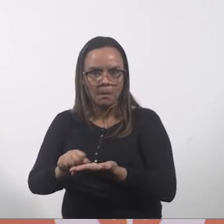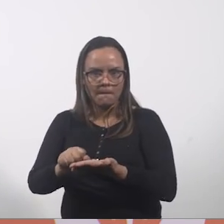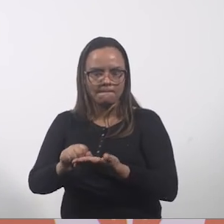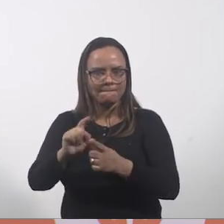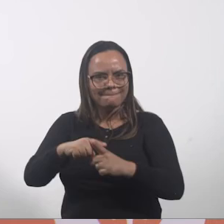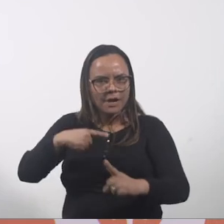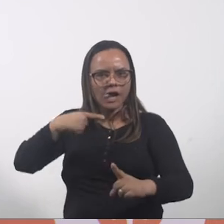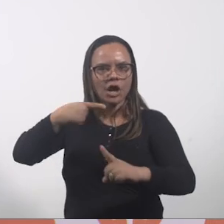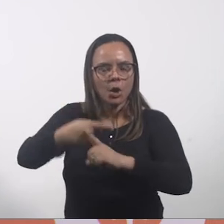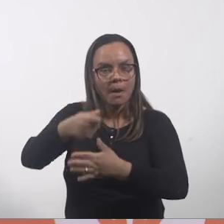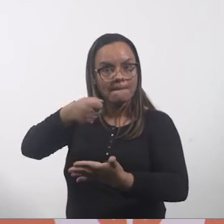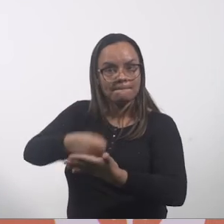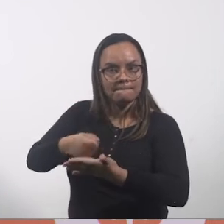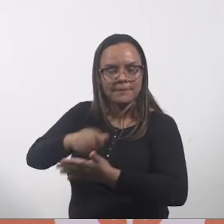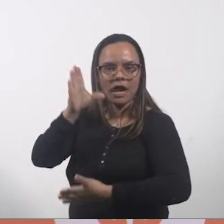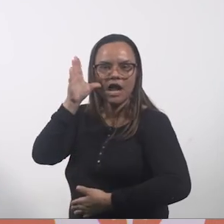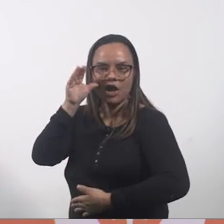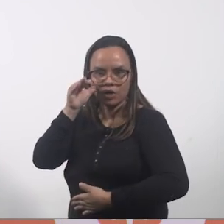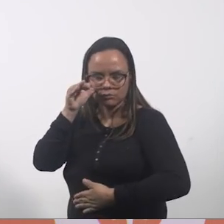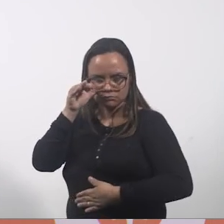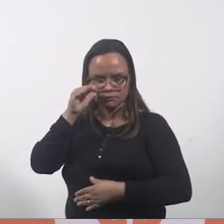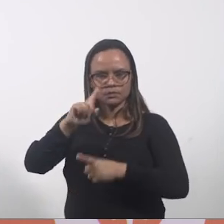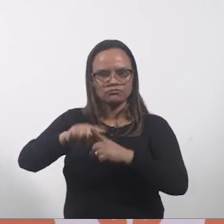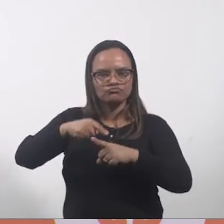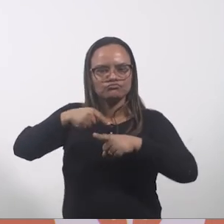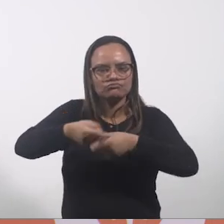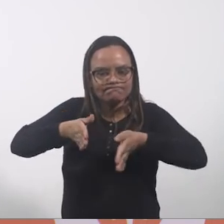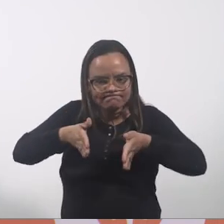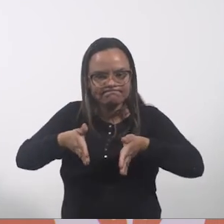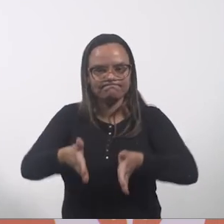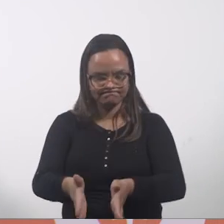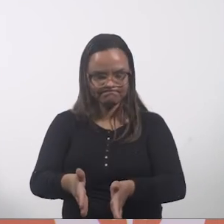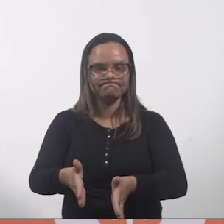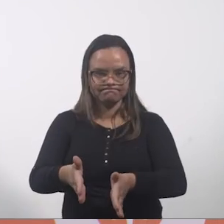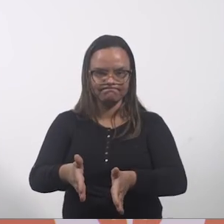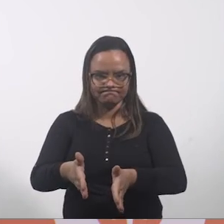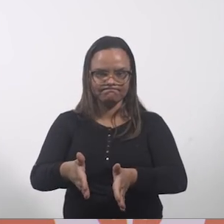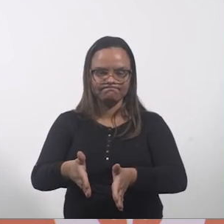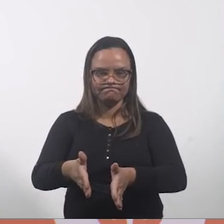aqueles funcionários que trabalham em cemitério, que são uma população bastante